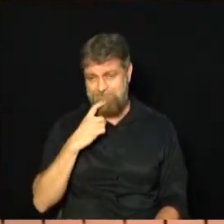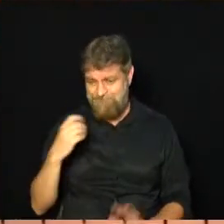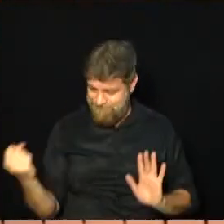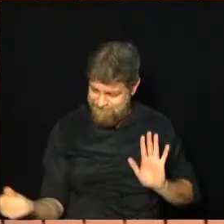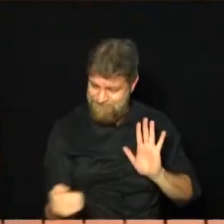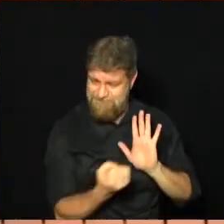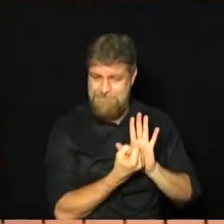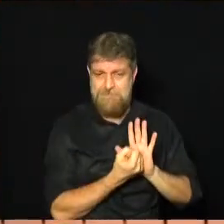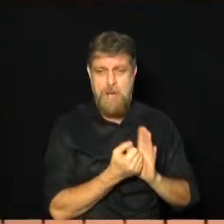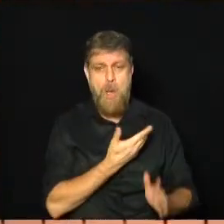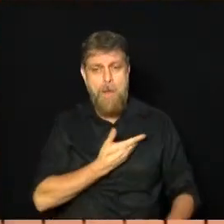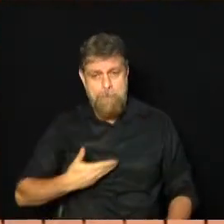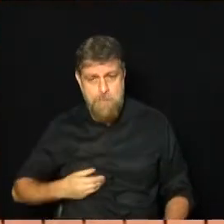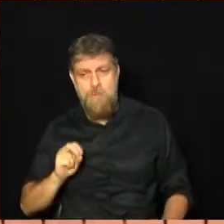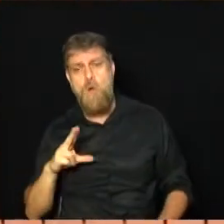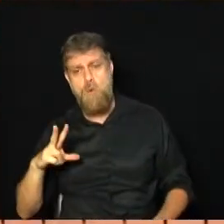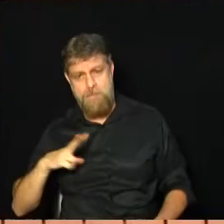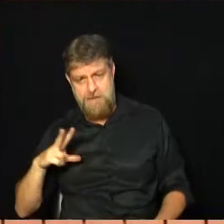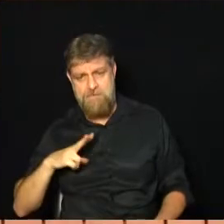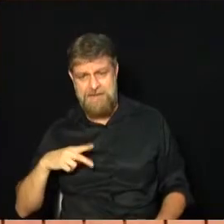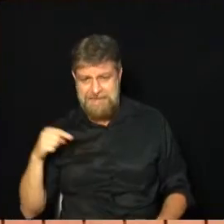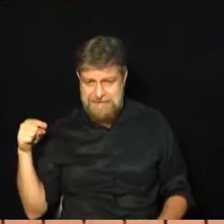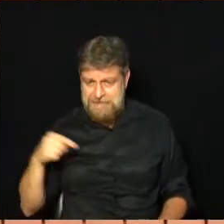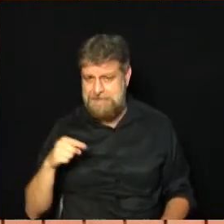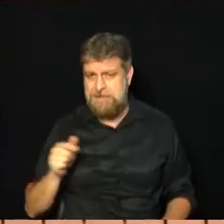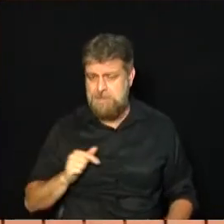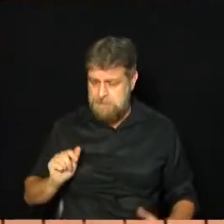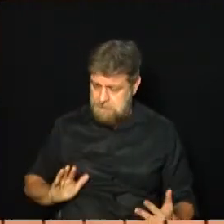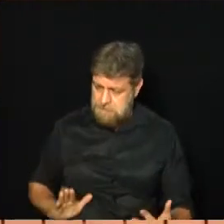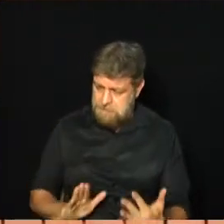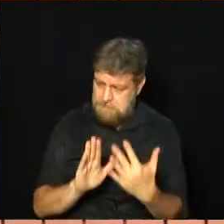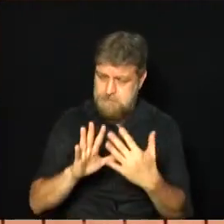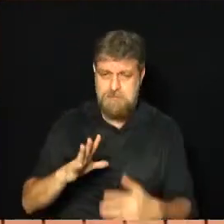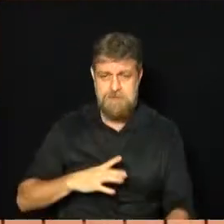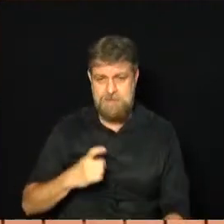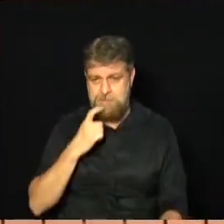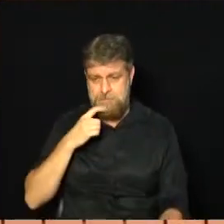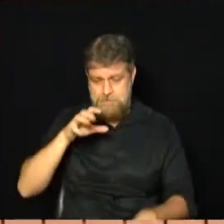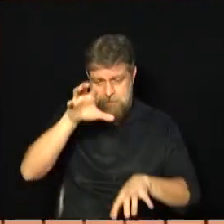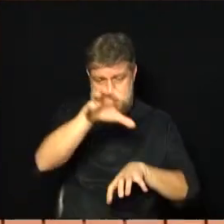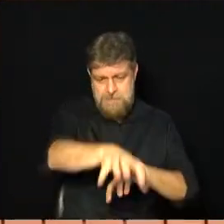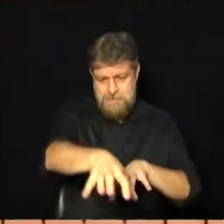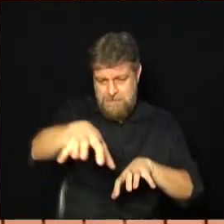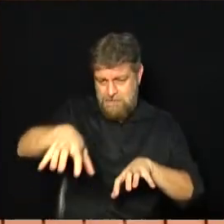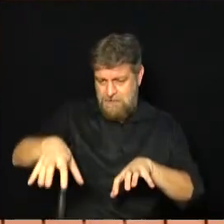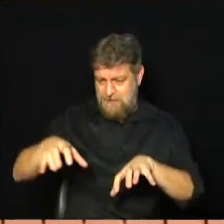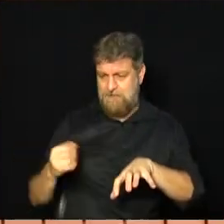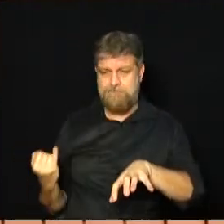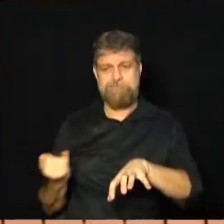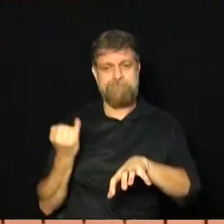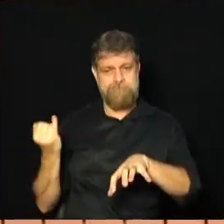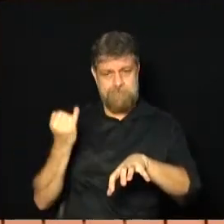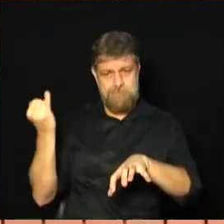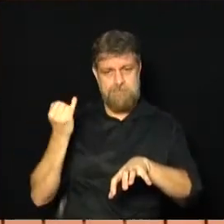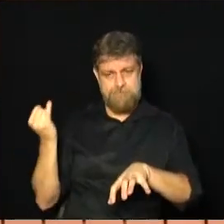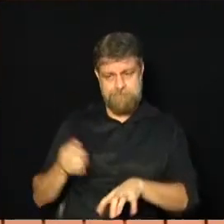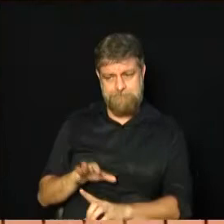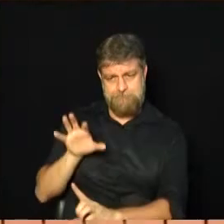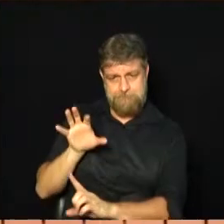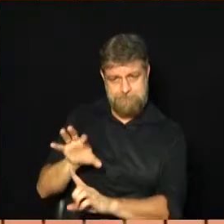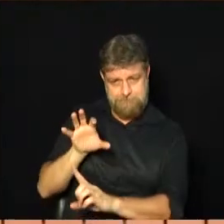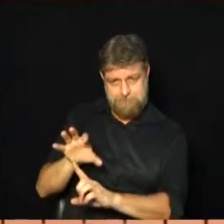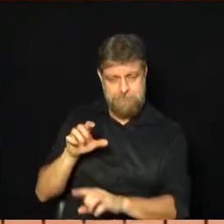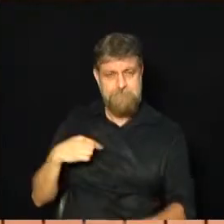seja pública ou privada, de grande impacto, que afeta regiões muito importantes do município. E